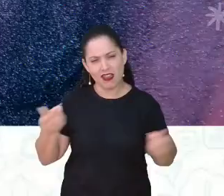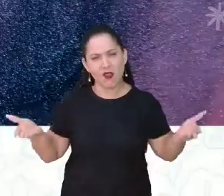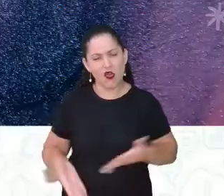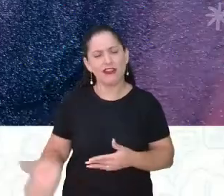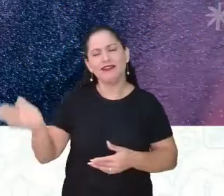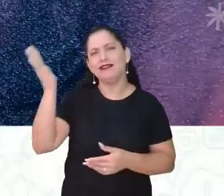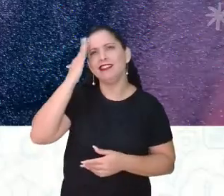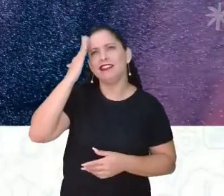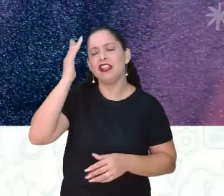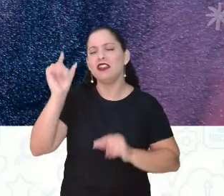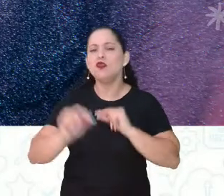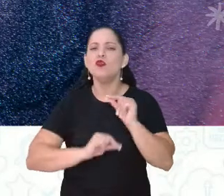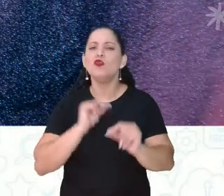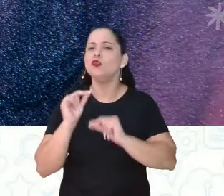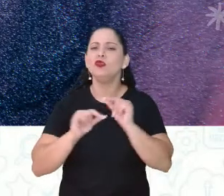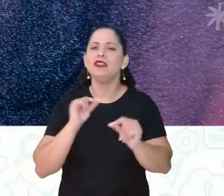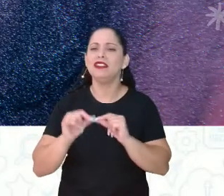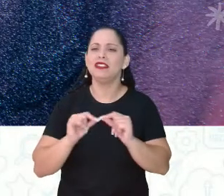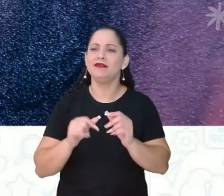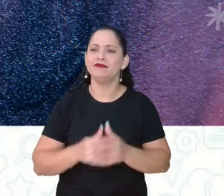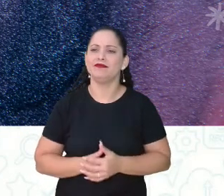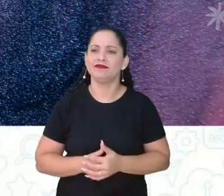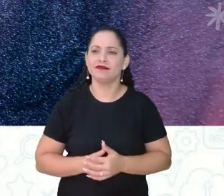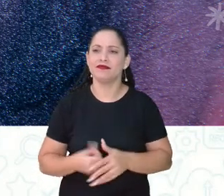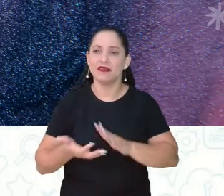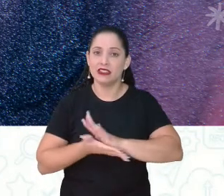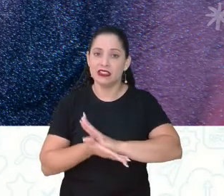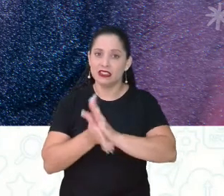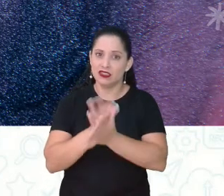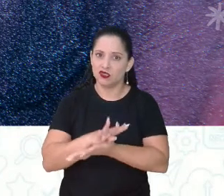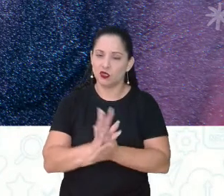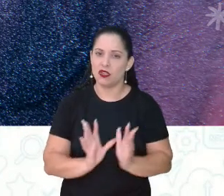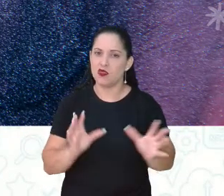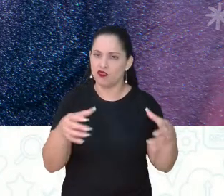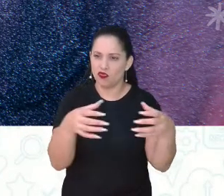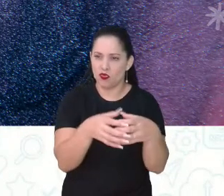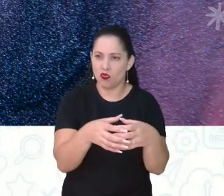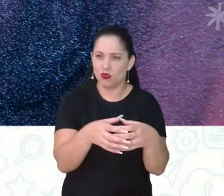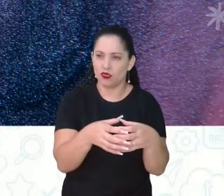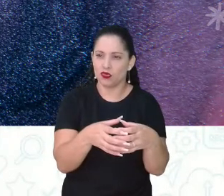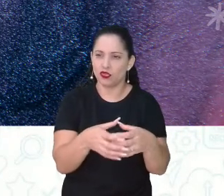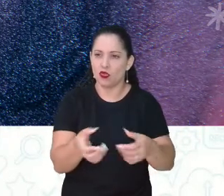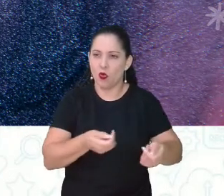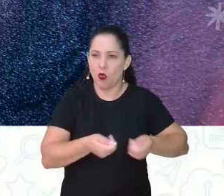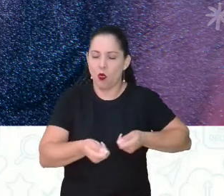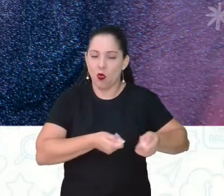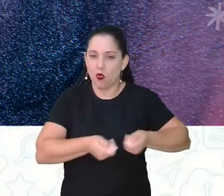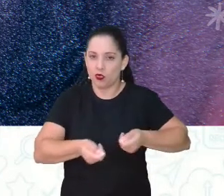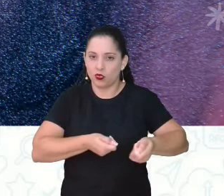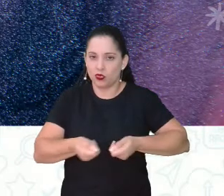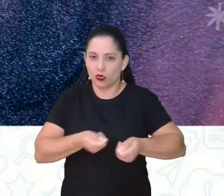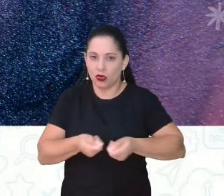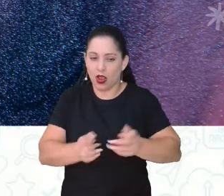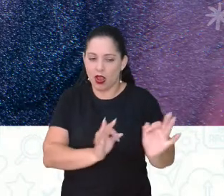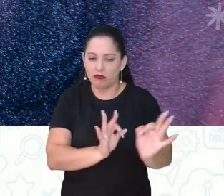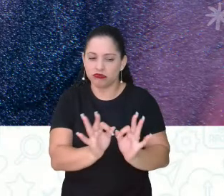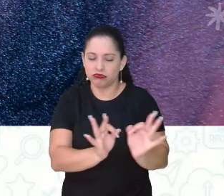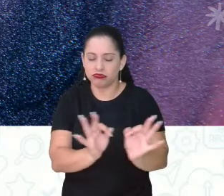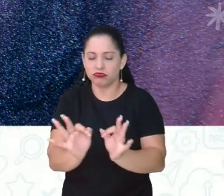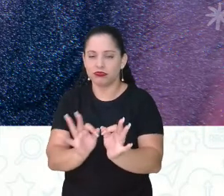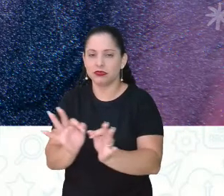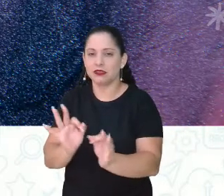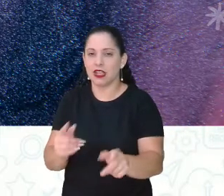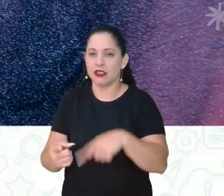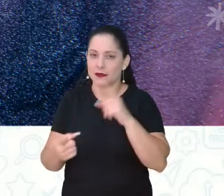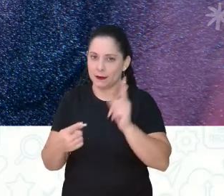aqui, olha. Derrotar os radicais e conter a ameaça externa, restabelecer a ordem, né? Esse